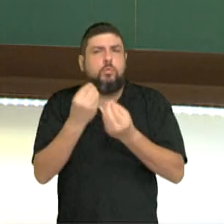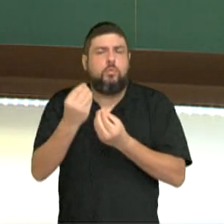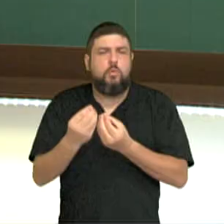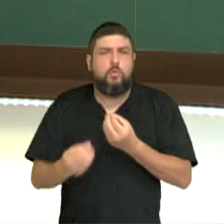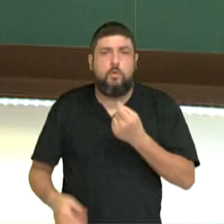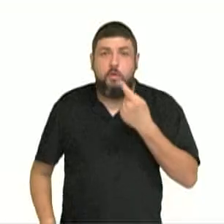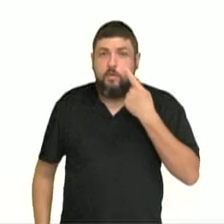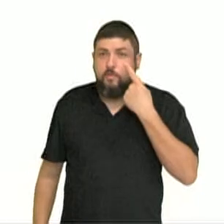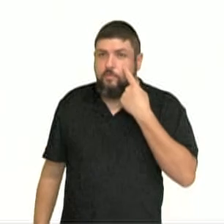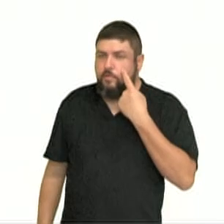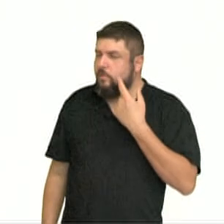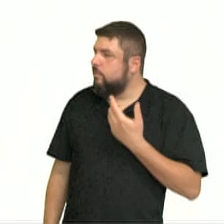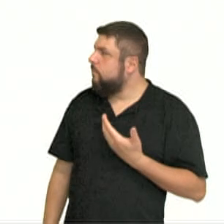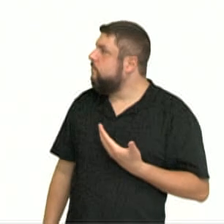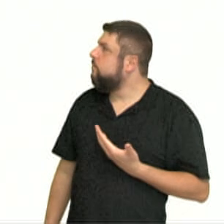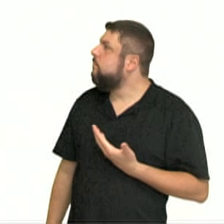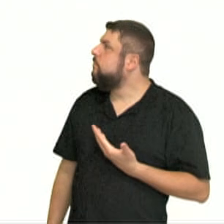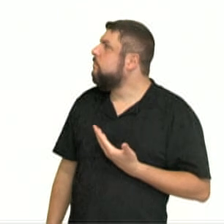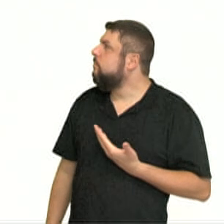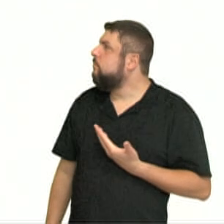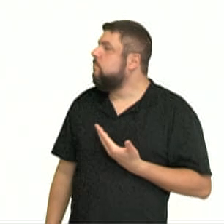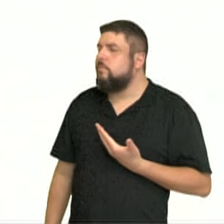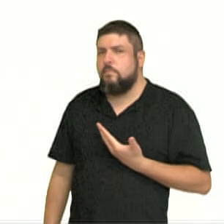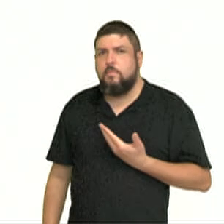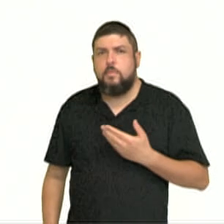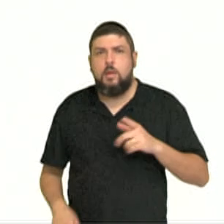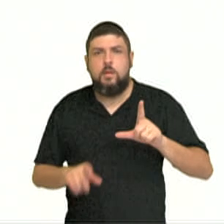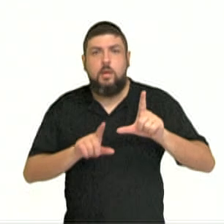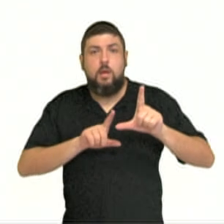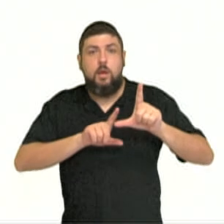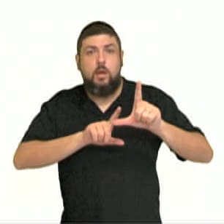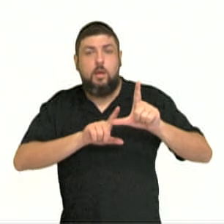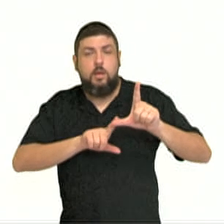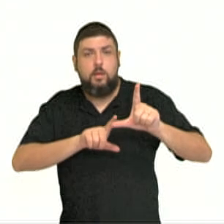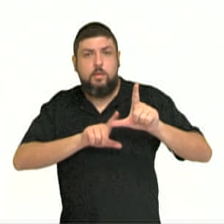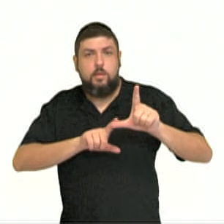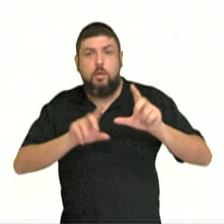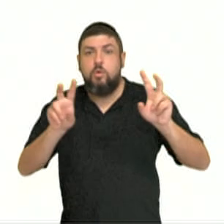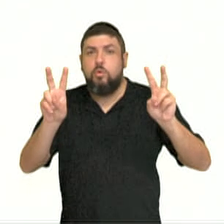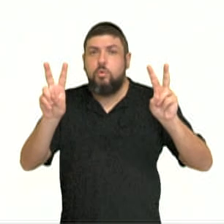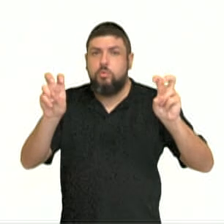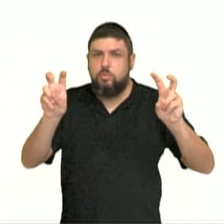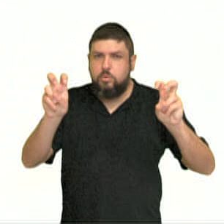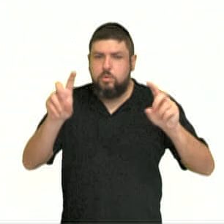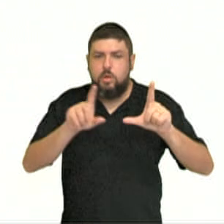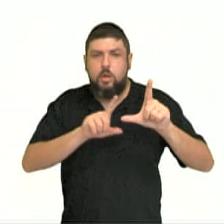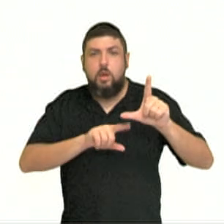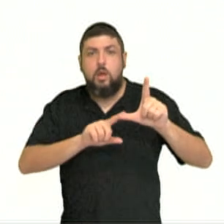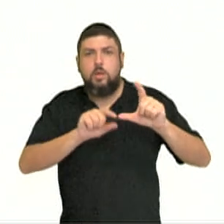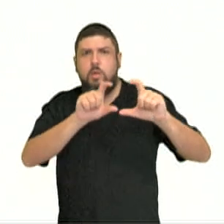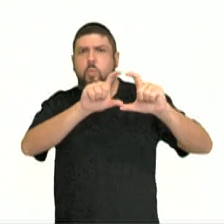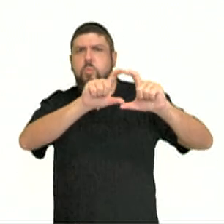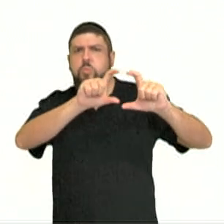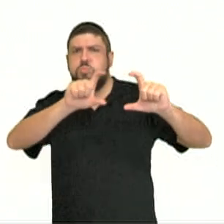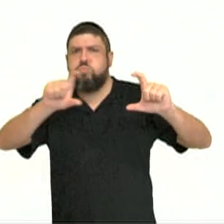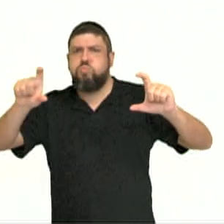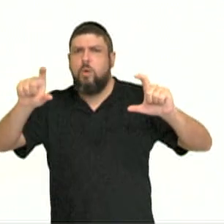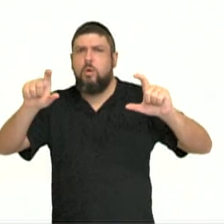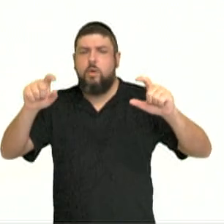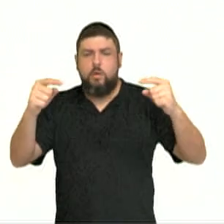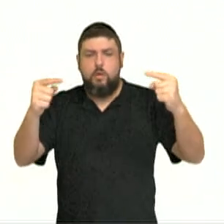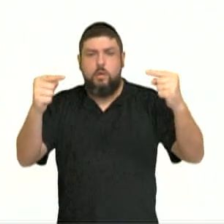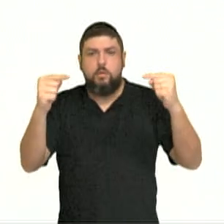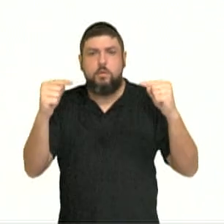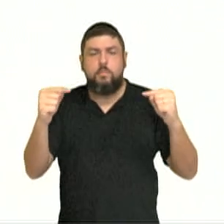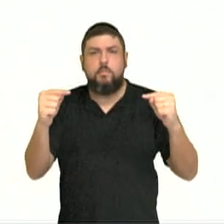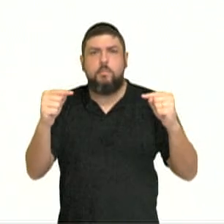visualmente, eu observo lá uma fonte maior para a manchete e uma fonte média para